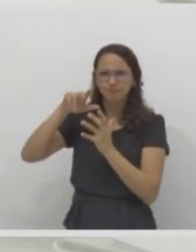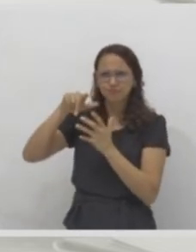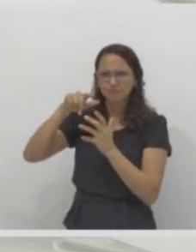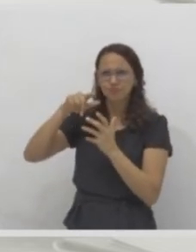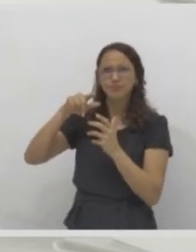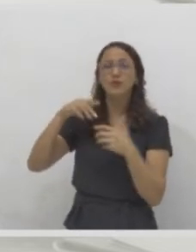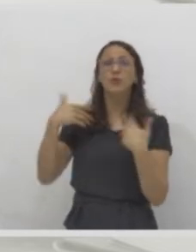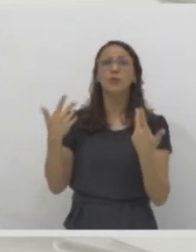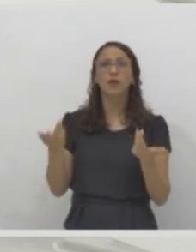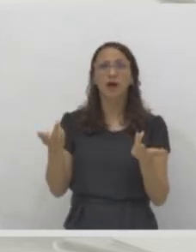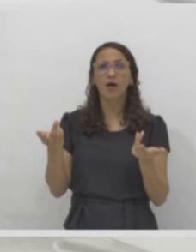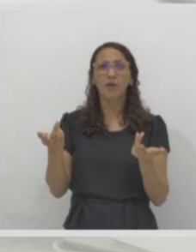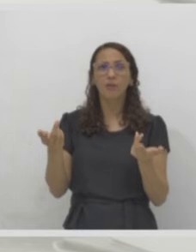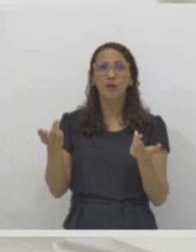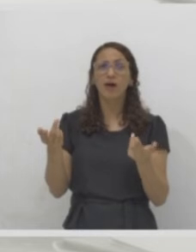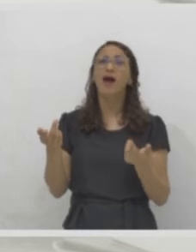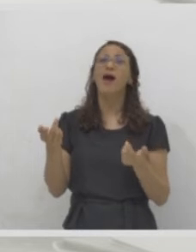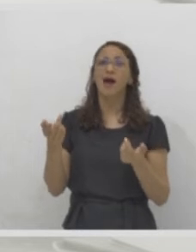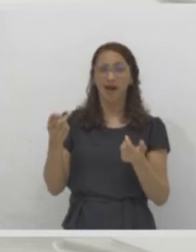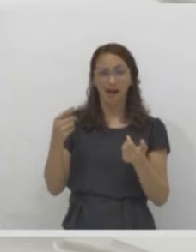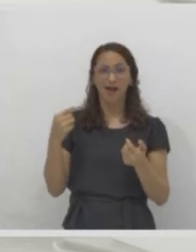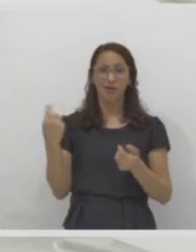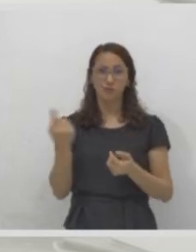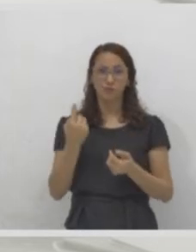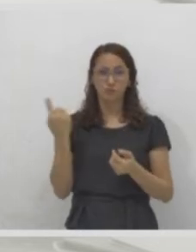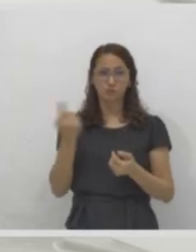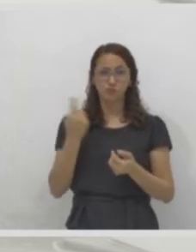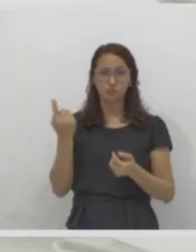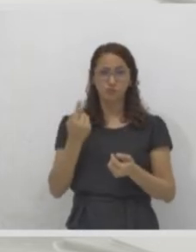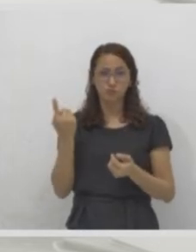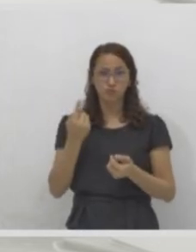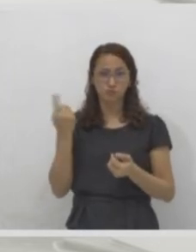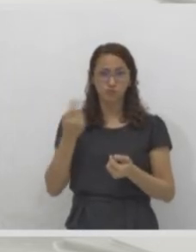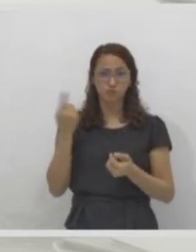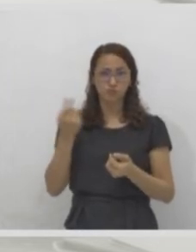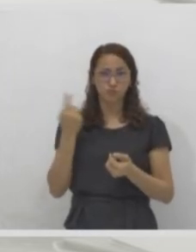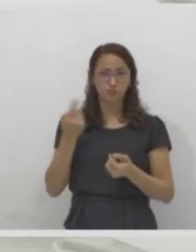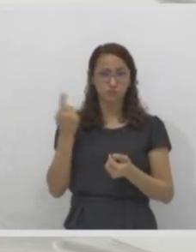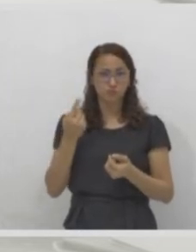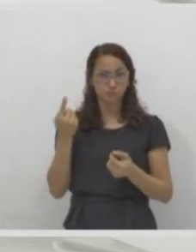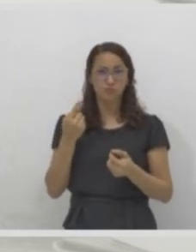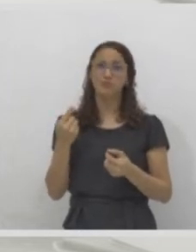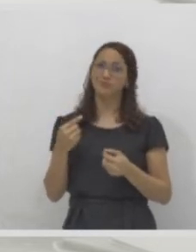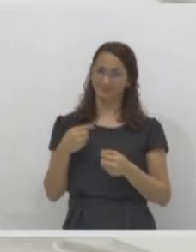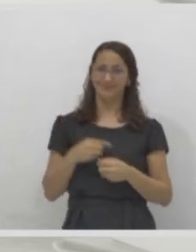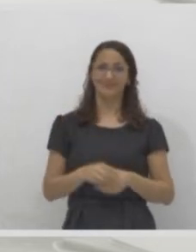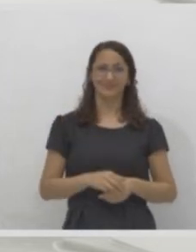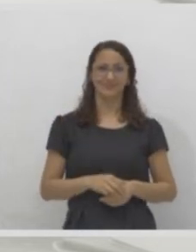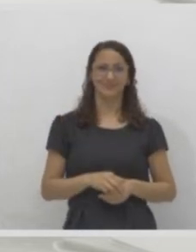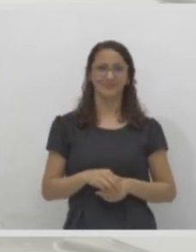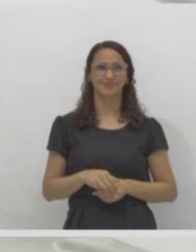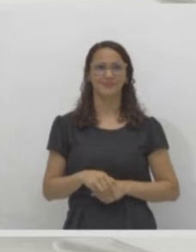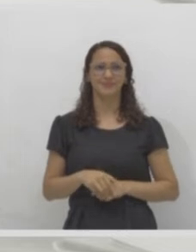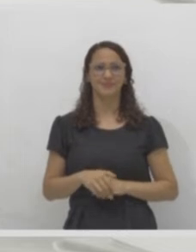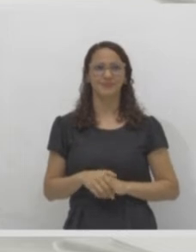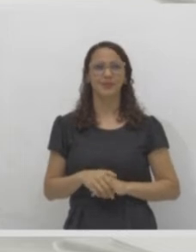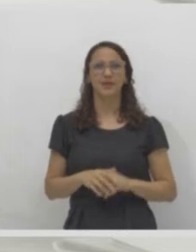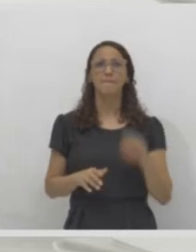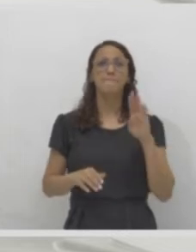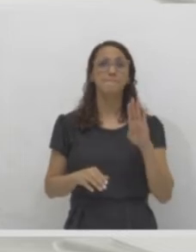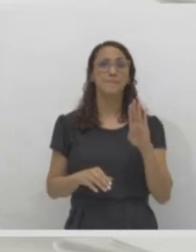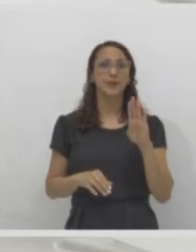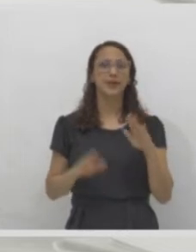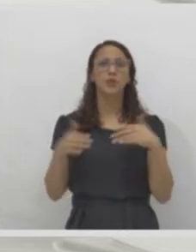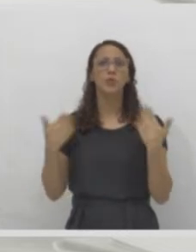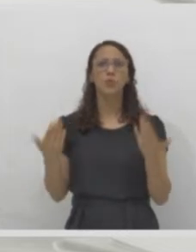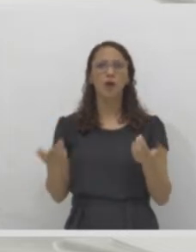O objeto é o peão, porque gira ao redor do próprio eixo. Letra B. E qual objeto realiza